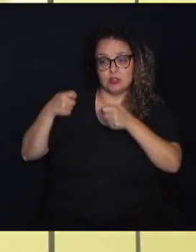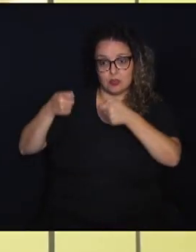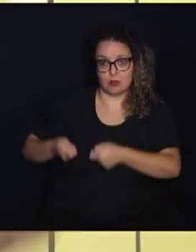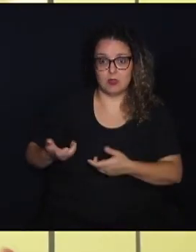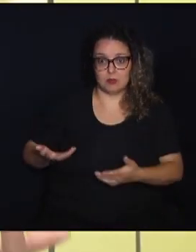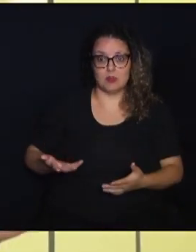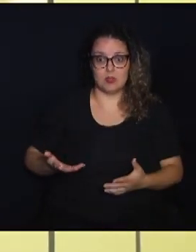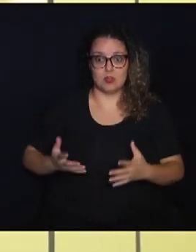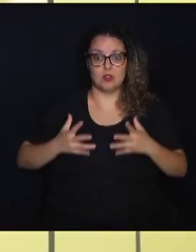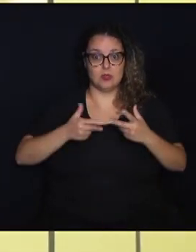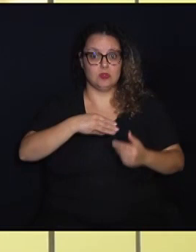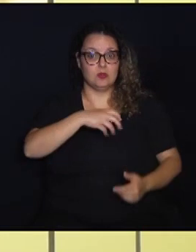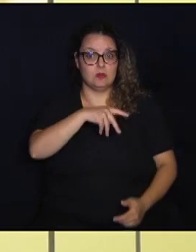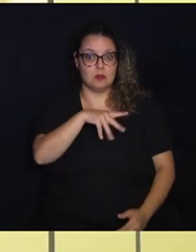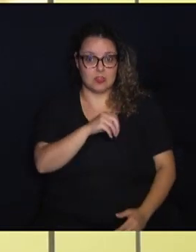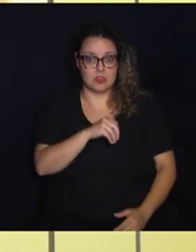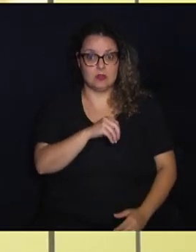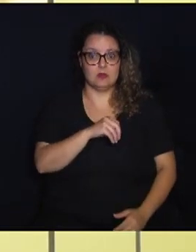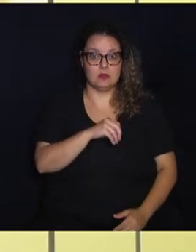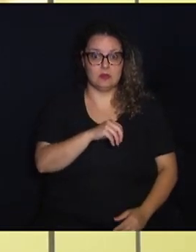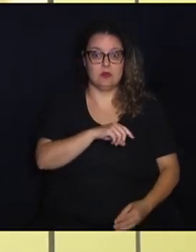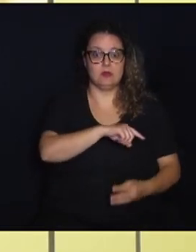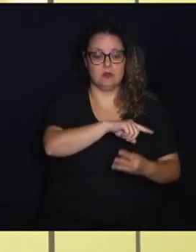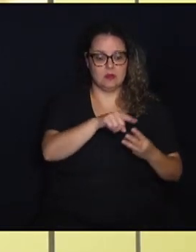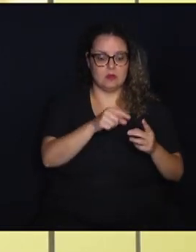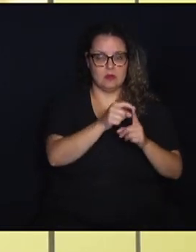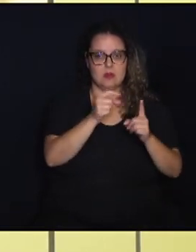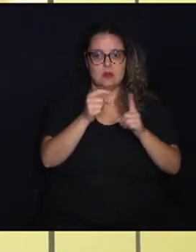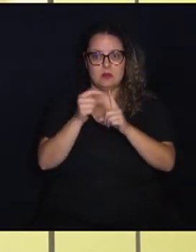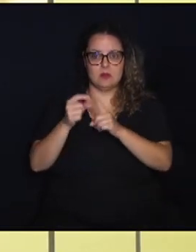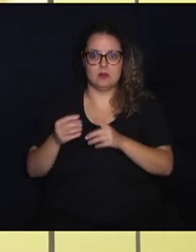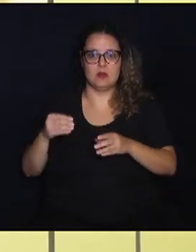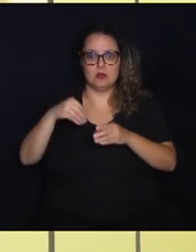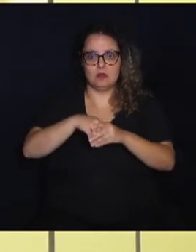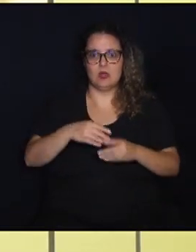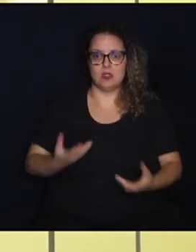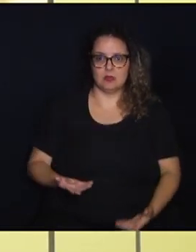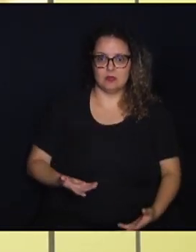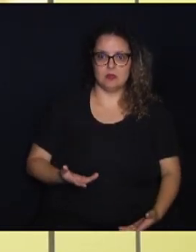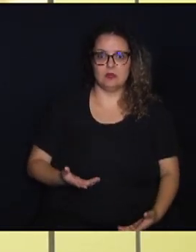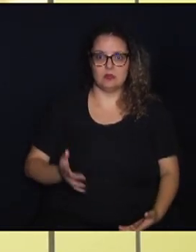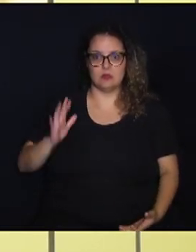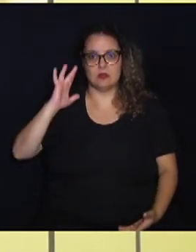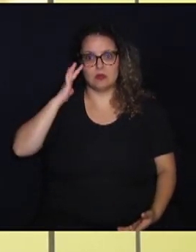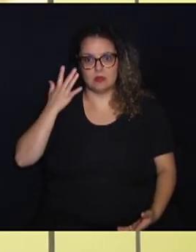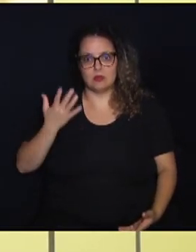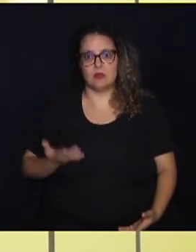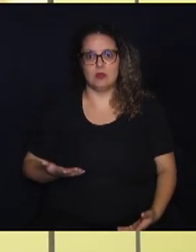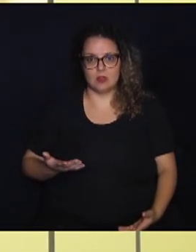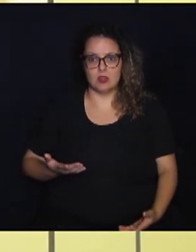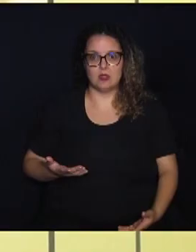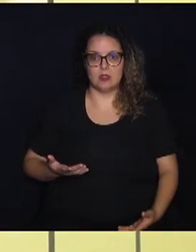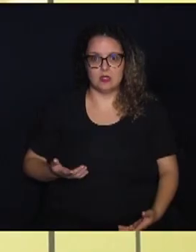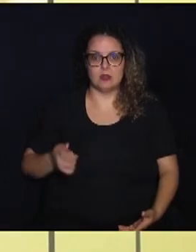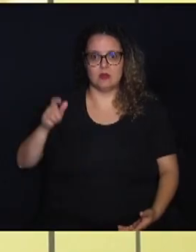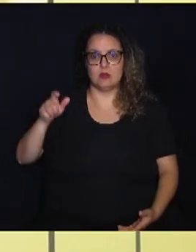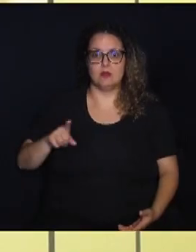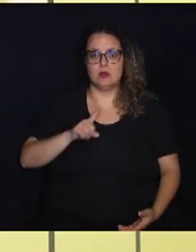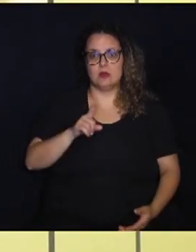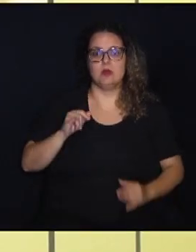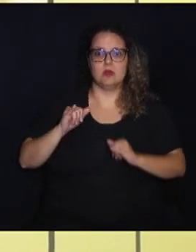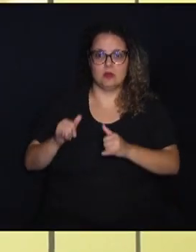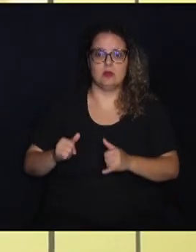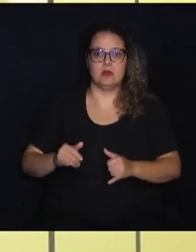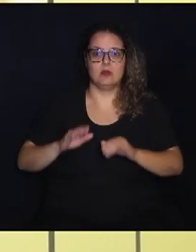tudo isso que o Marcelo falou, eu pego essas 3 frases e coloco em cima. E eu acho que isso faz com que a pessoa não desista. Ela